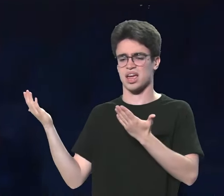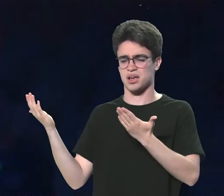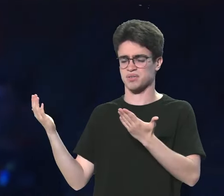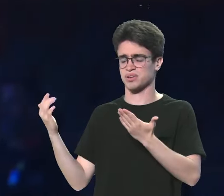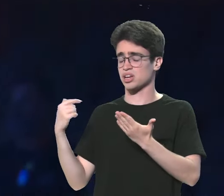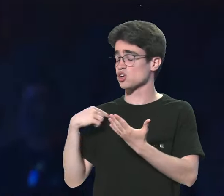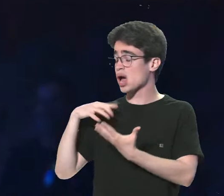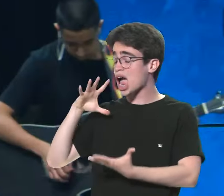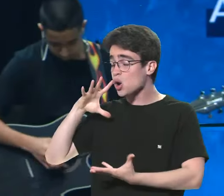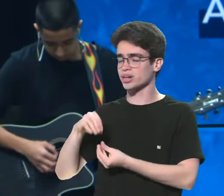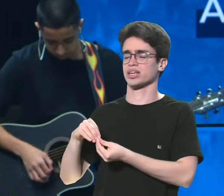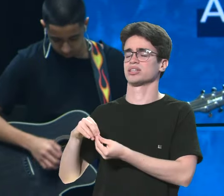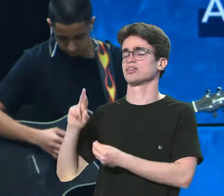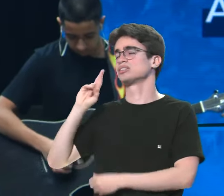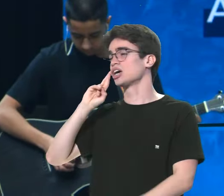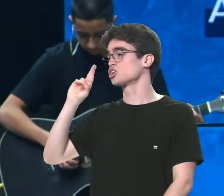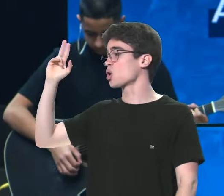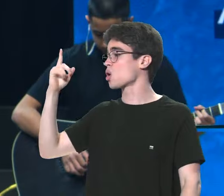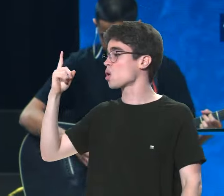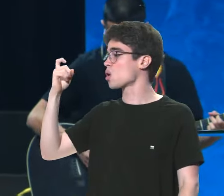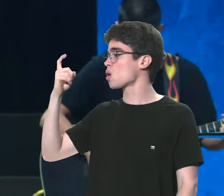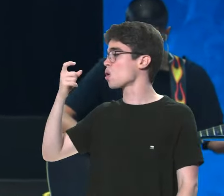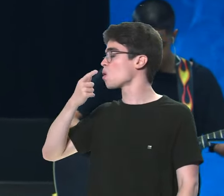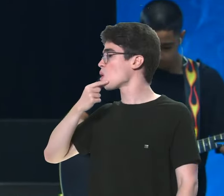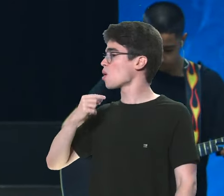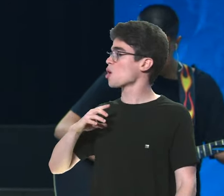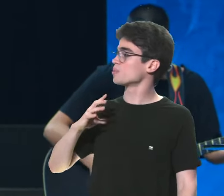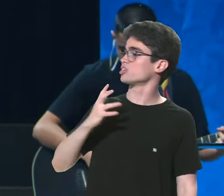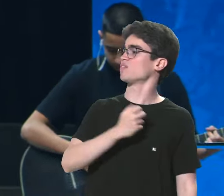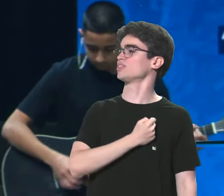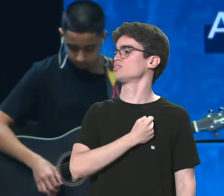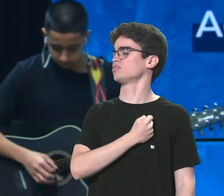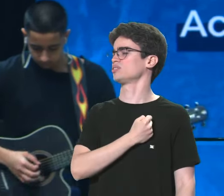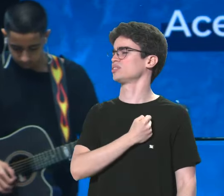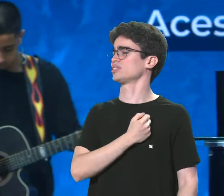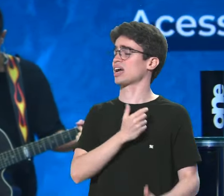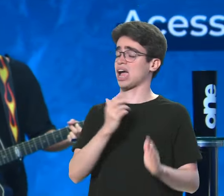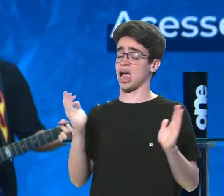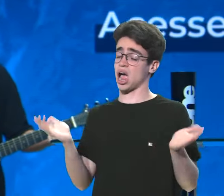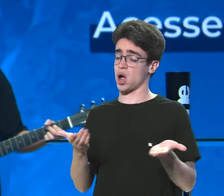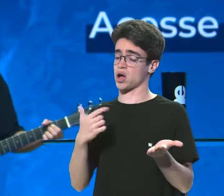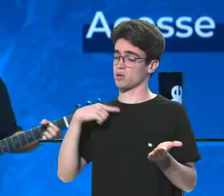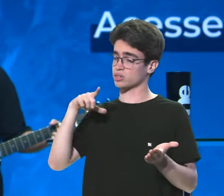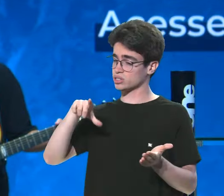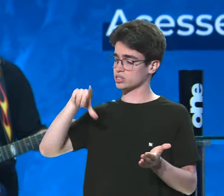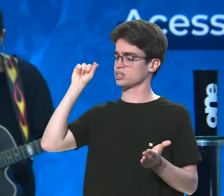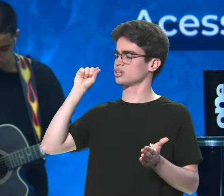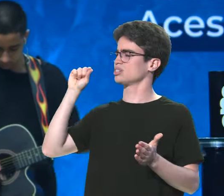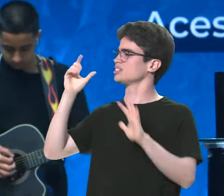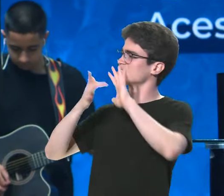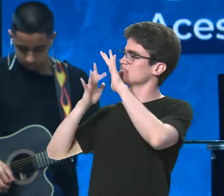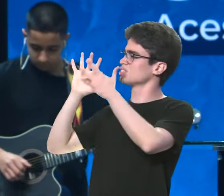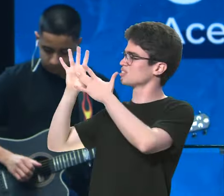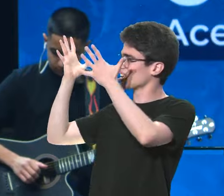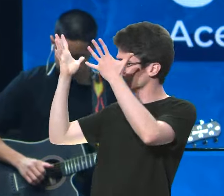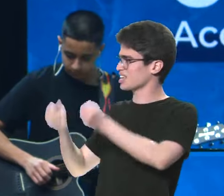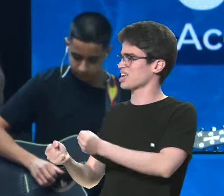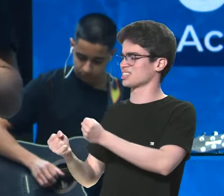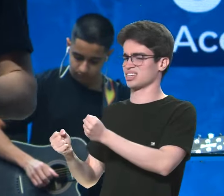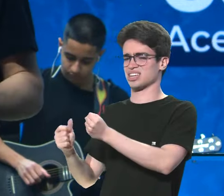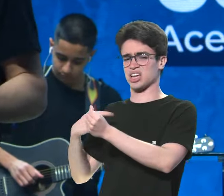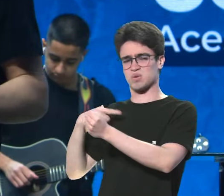reconheço que o senhor é o único senhor e salvador que pode me salvar Jesus e agora eu decido subir na escada eu decido